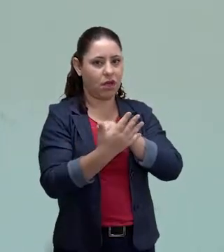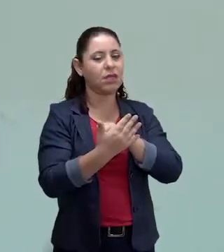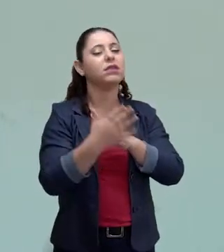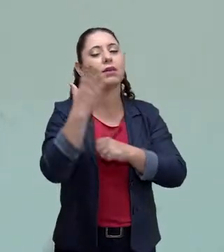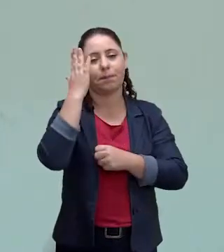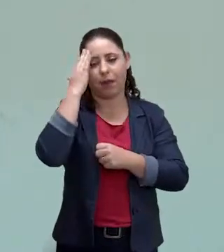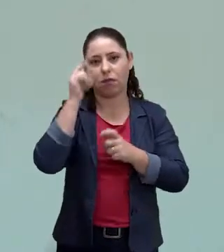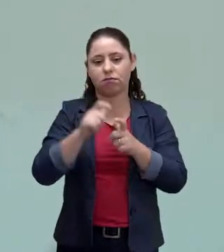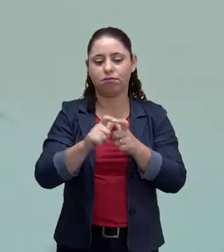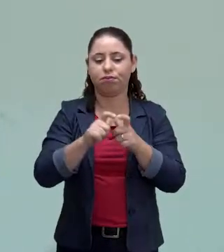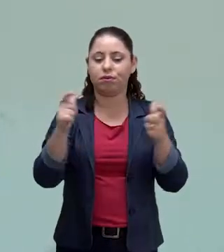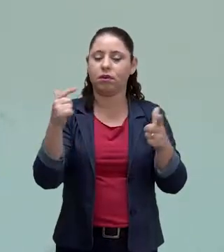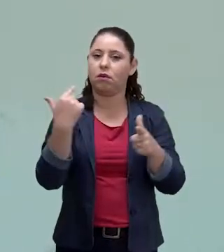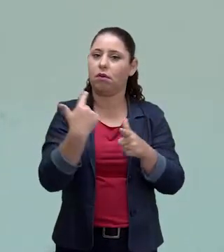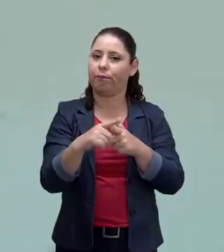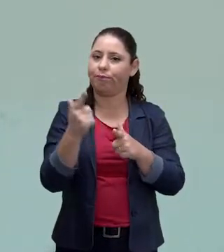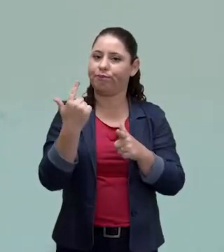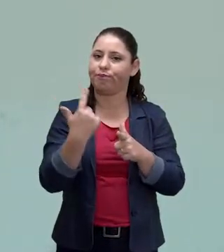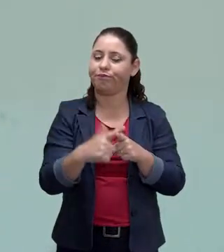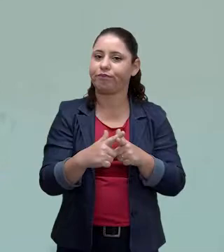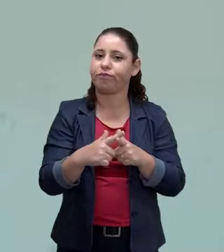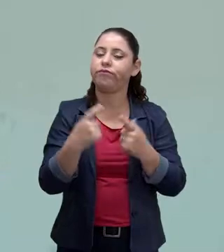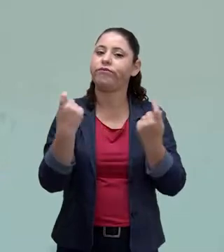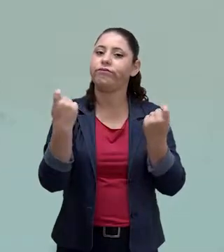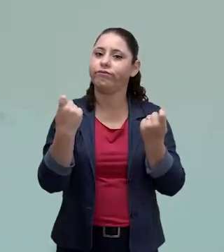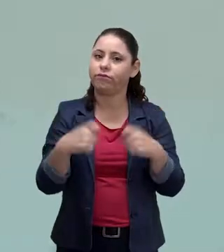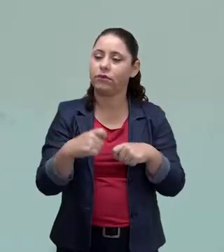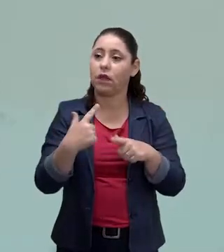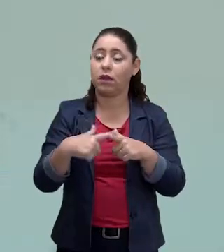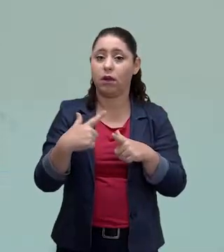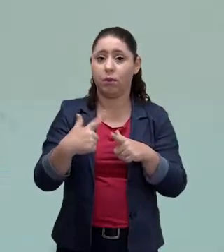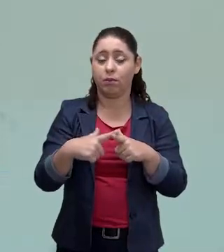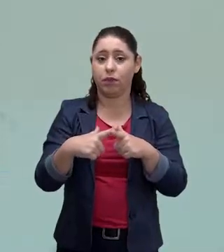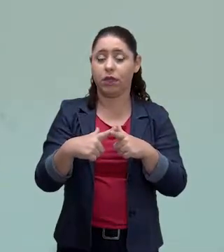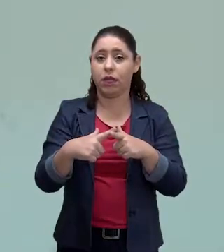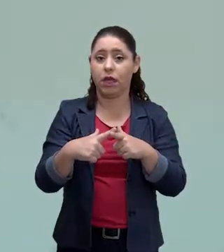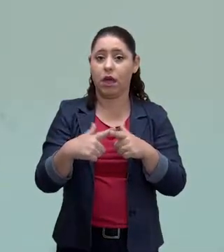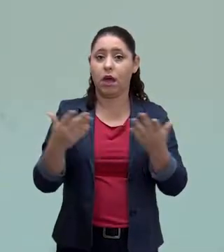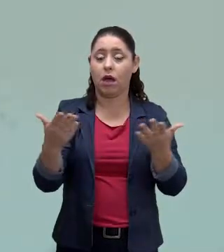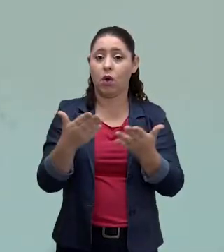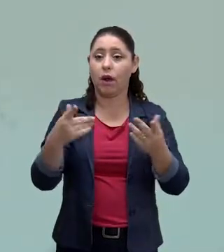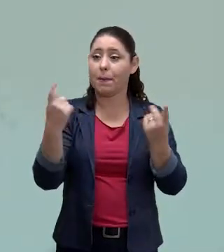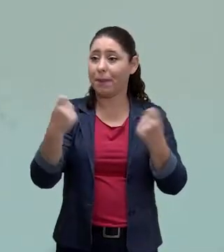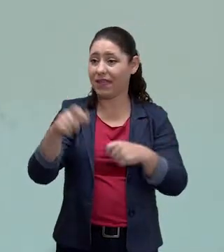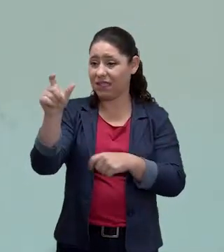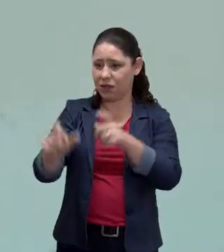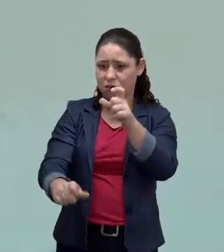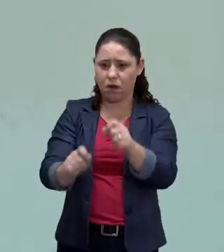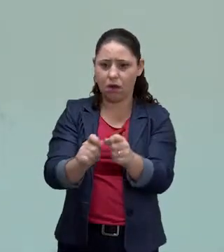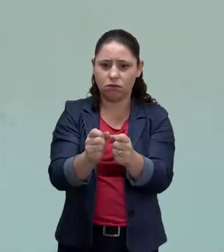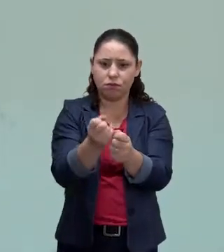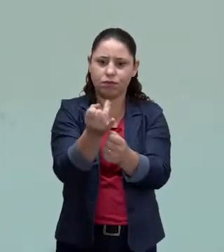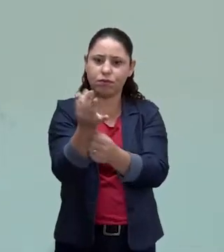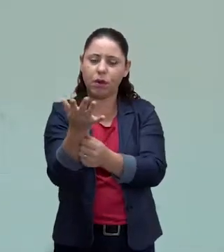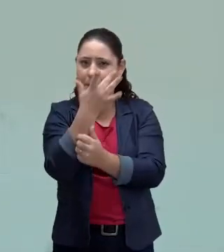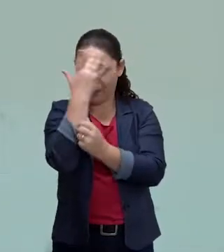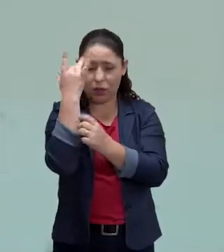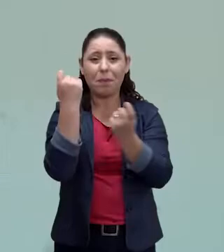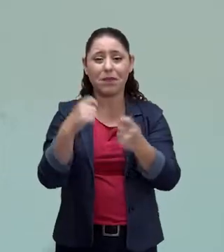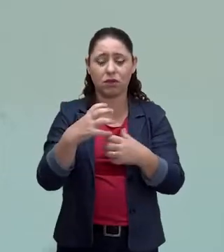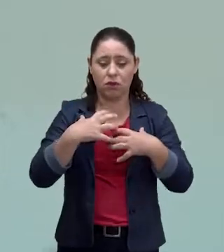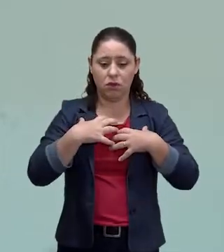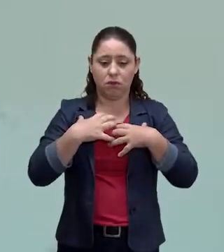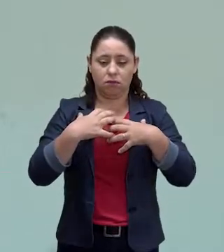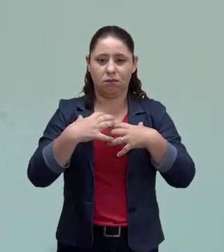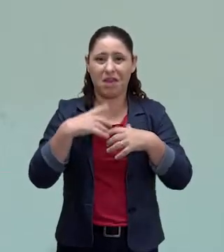aumentar o problema, né? Porque a dependência de oxigênio ficou muito maior e isso era um